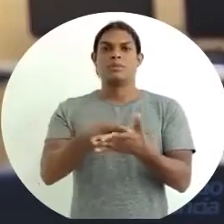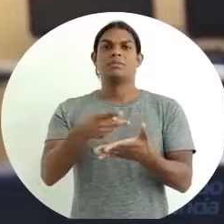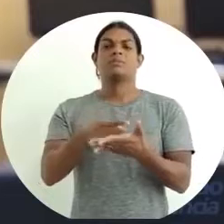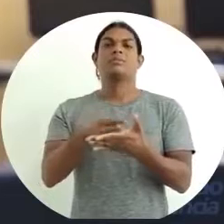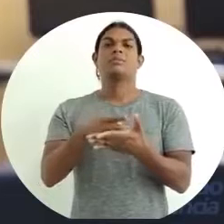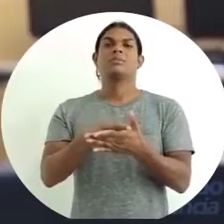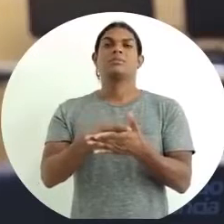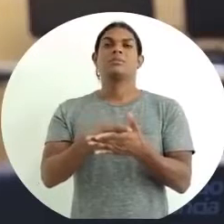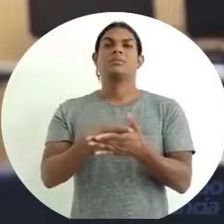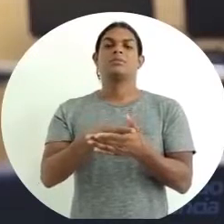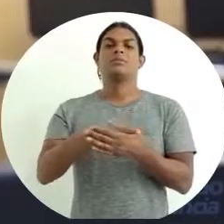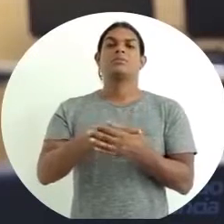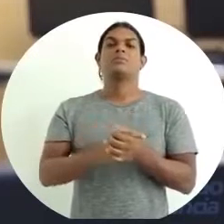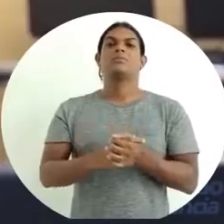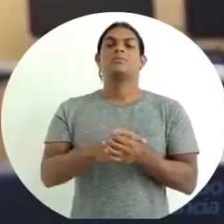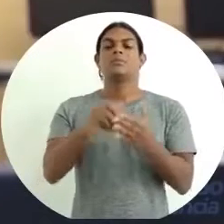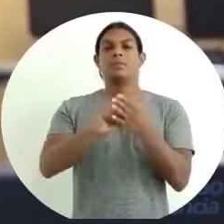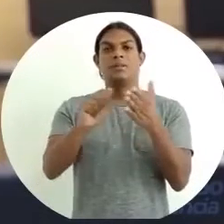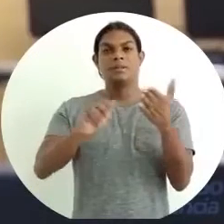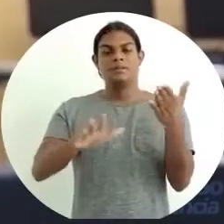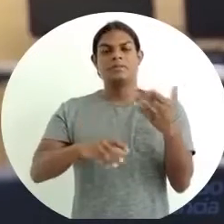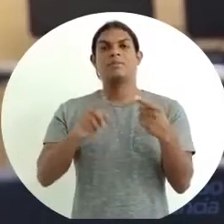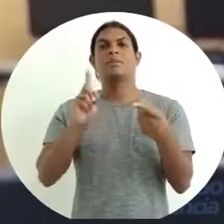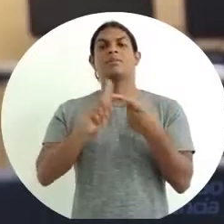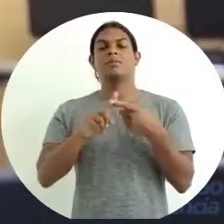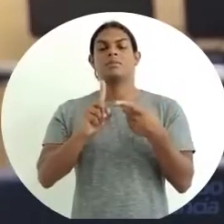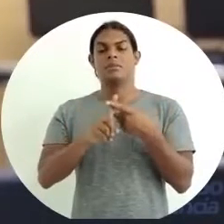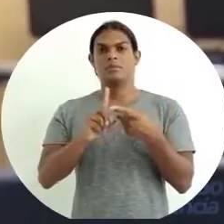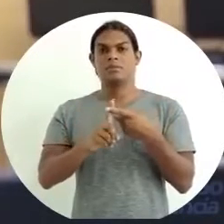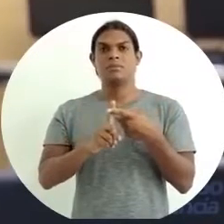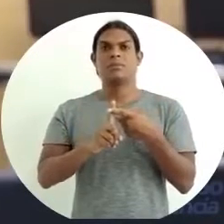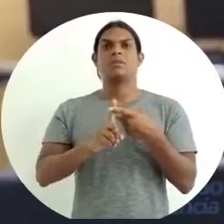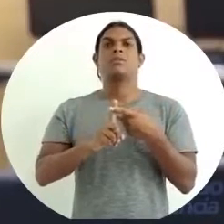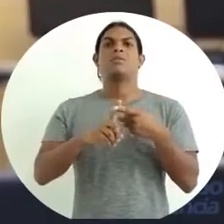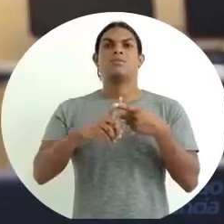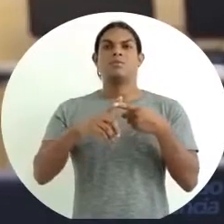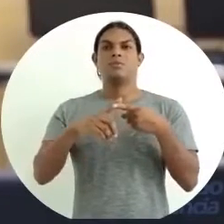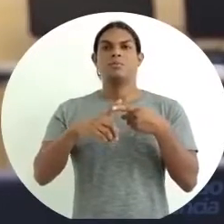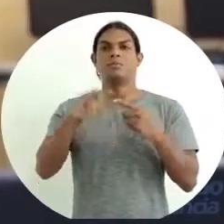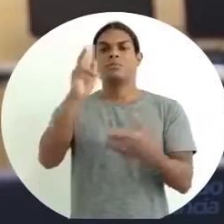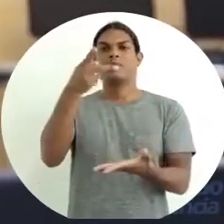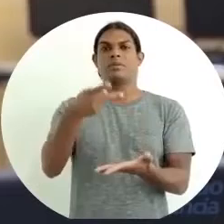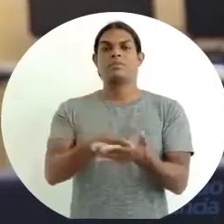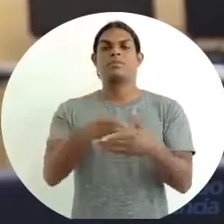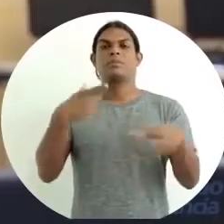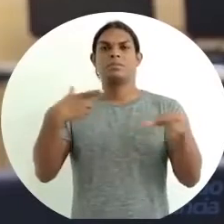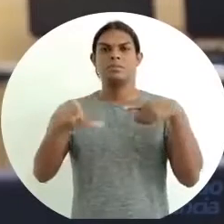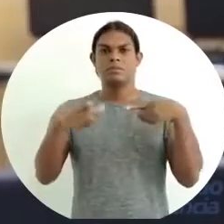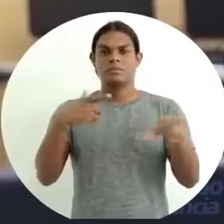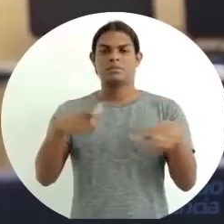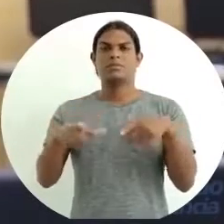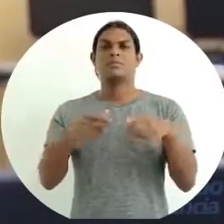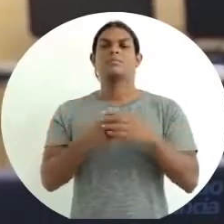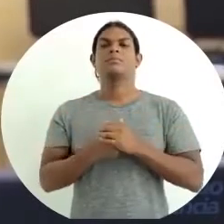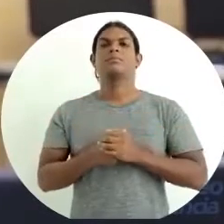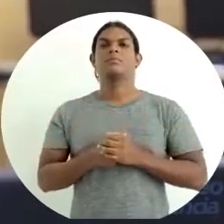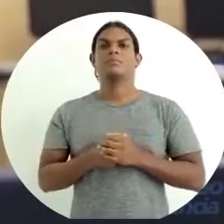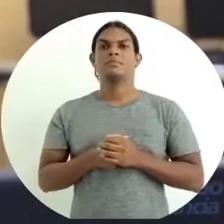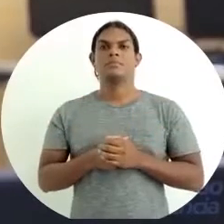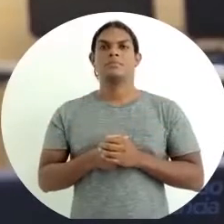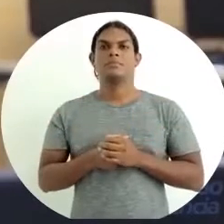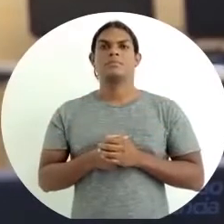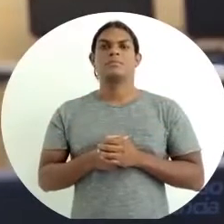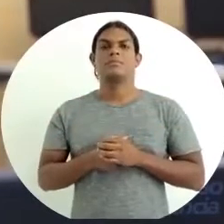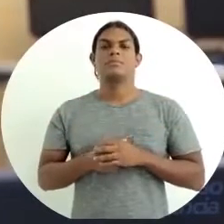da atividade profissional dele, também tem a cobertura do benefício acidentário, por ser acidente do